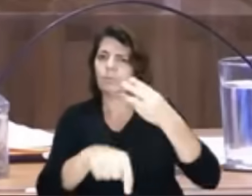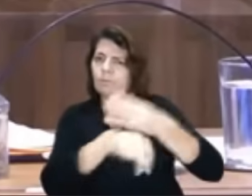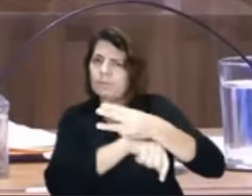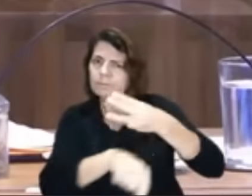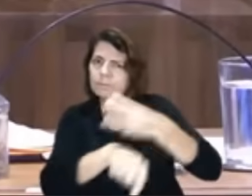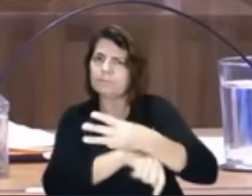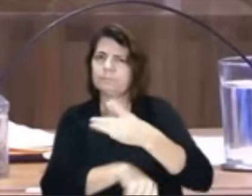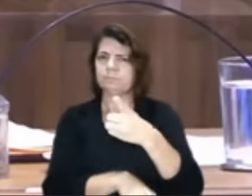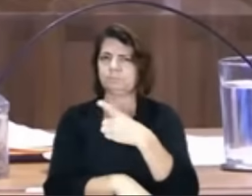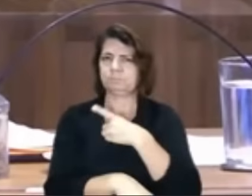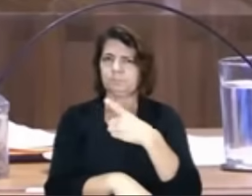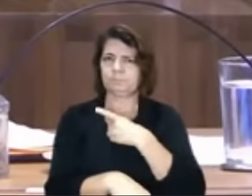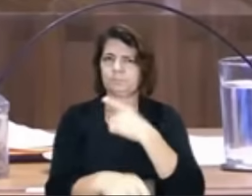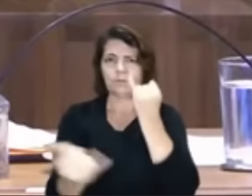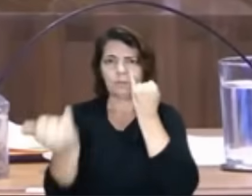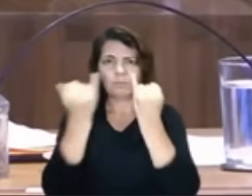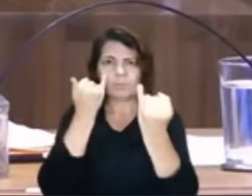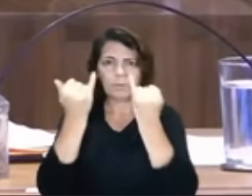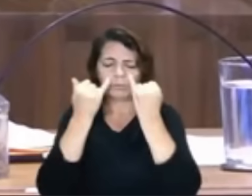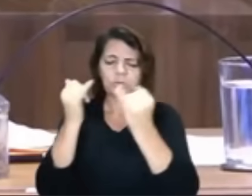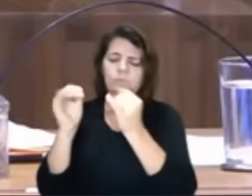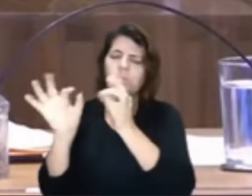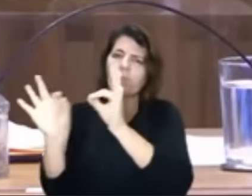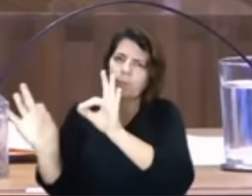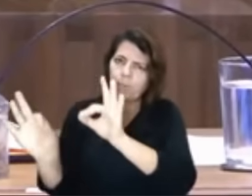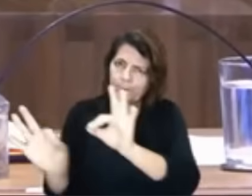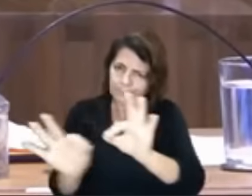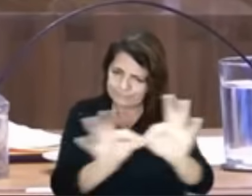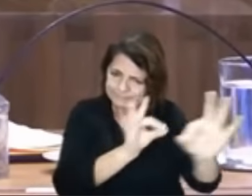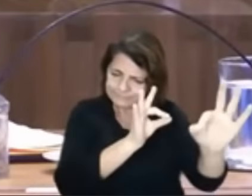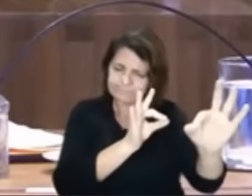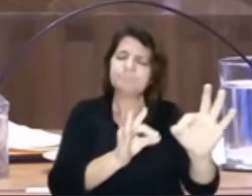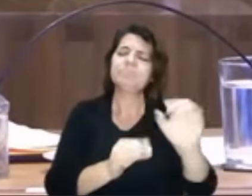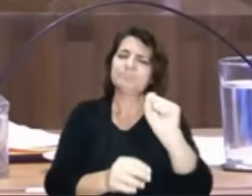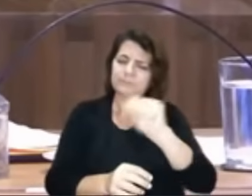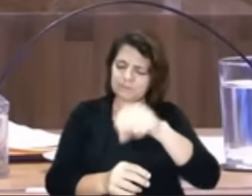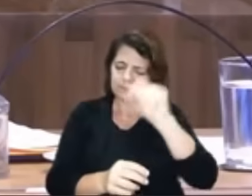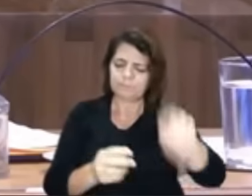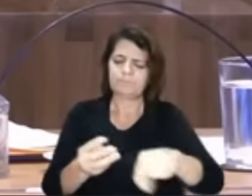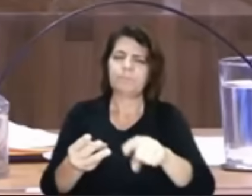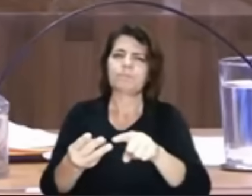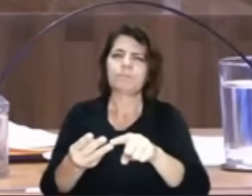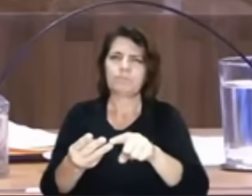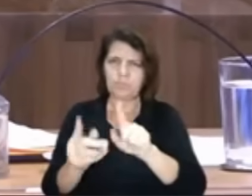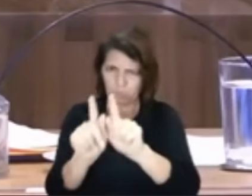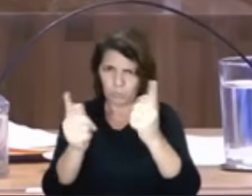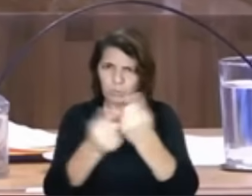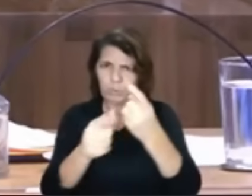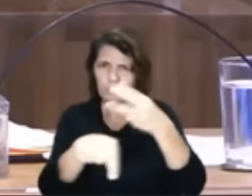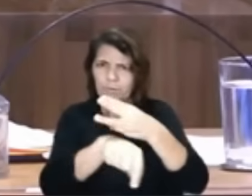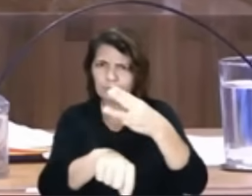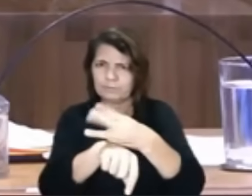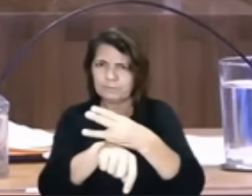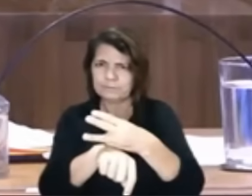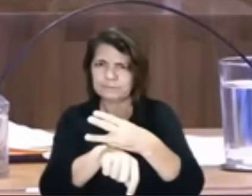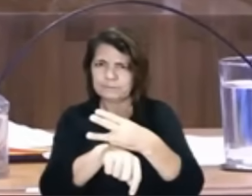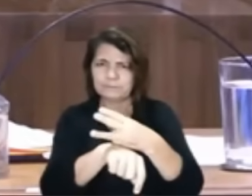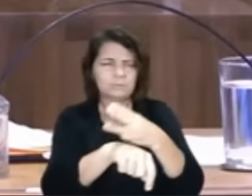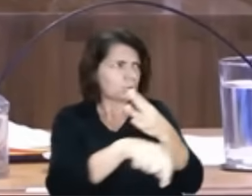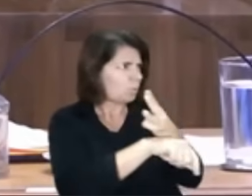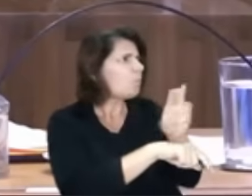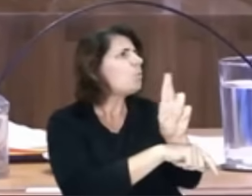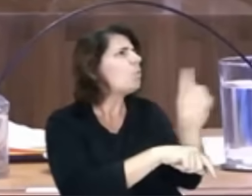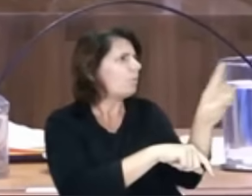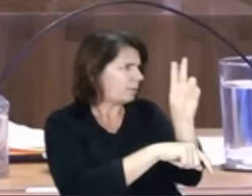se chama informações correntes que ele era feito e nós tínhamos uma ap é um grupo de WhatsApp você lembra o nome desse grupo